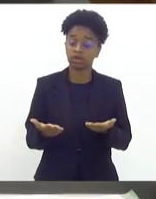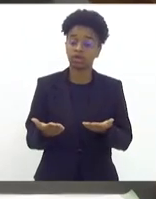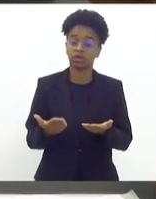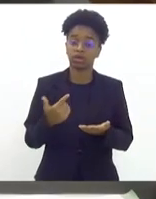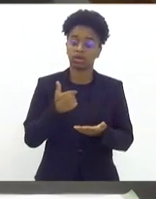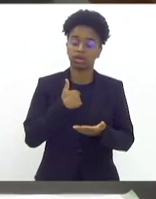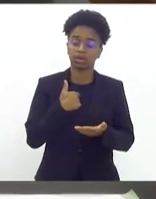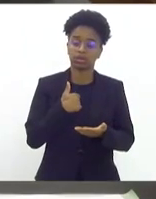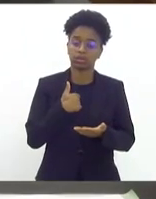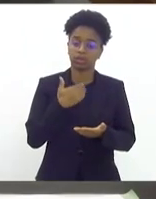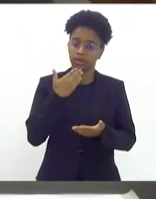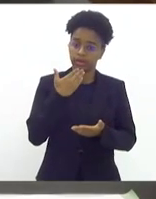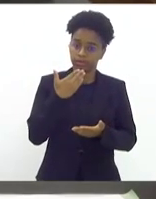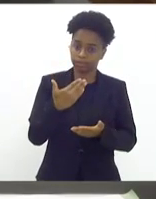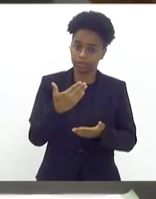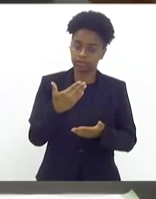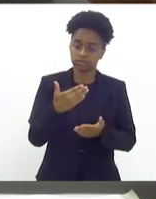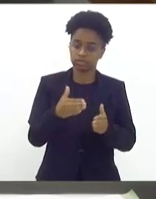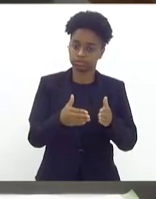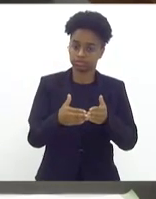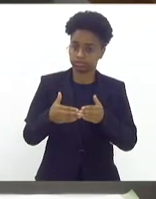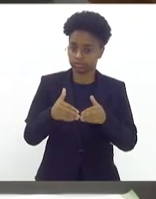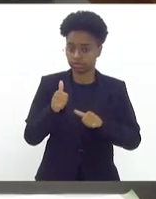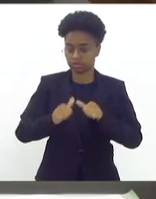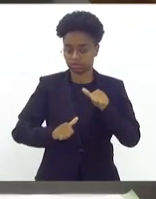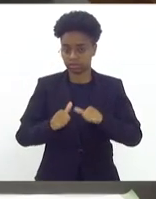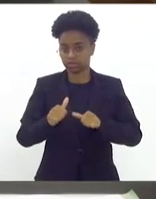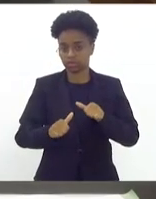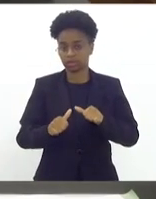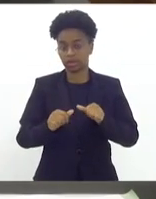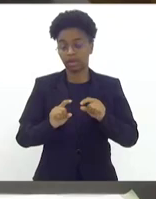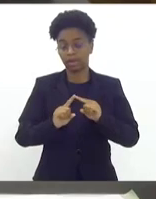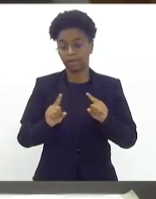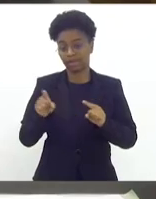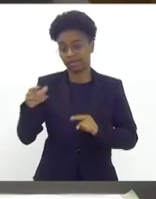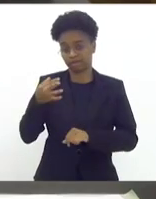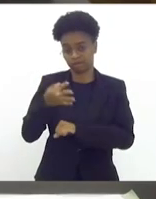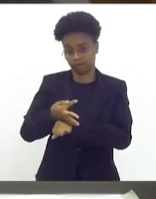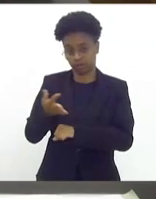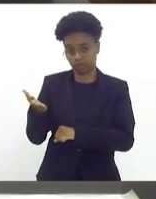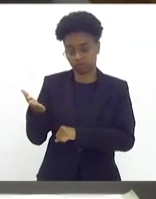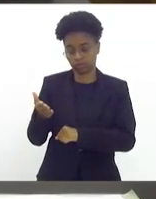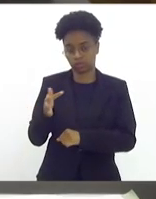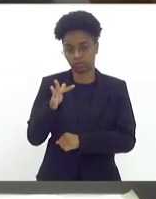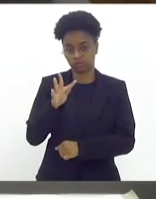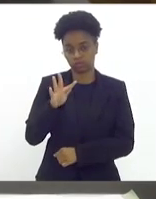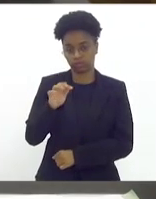vou pedir vênia aqui ao nosso colega deputado Filipinho Raves, mas na ausência dele,